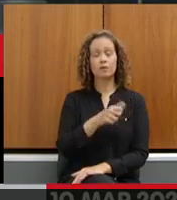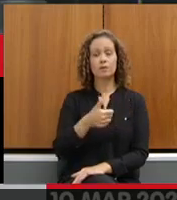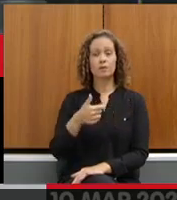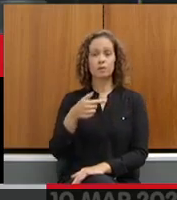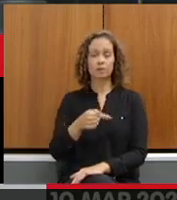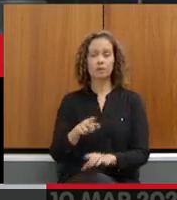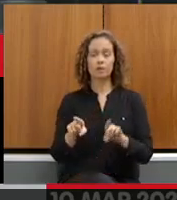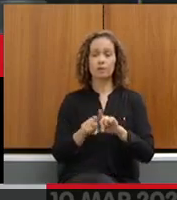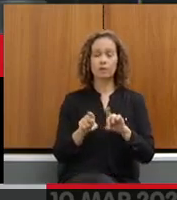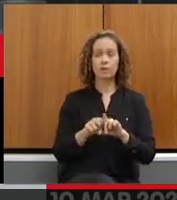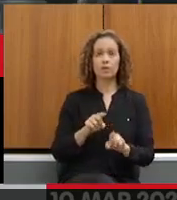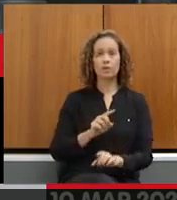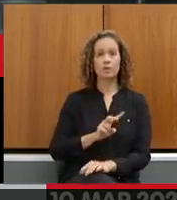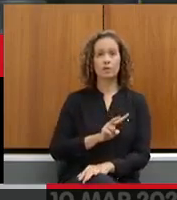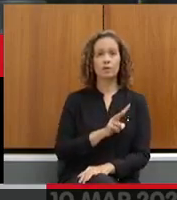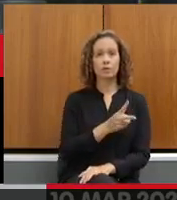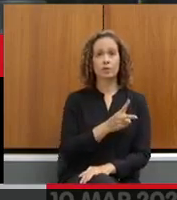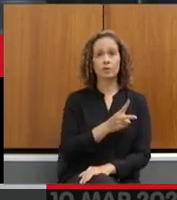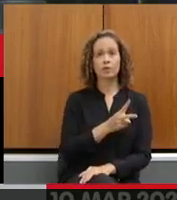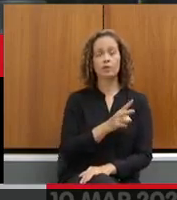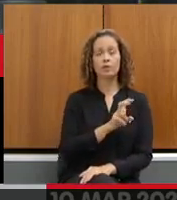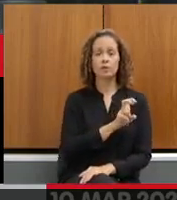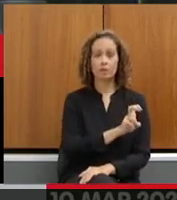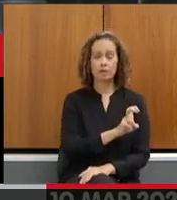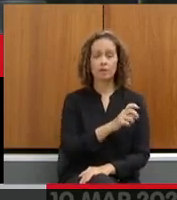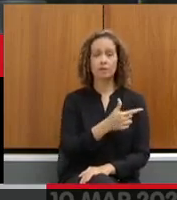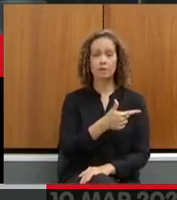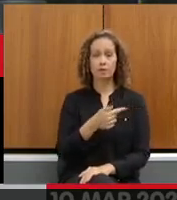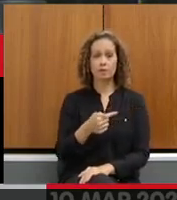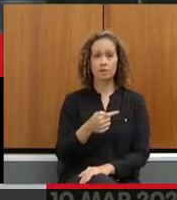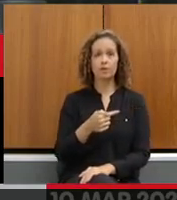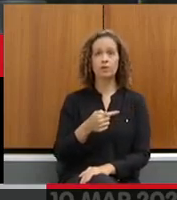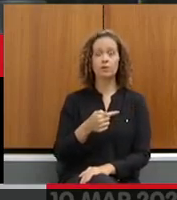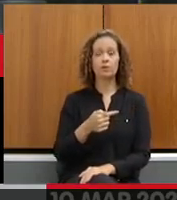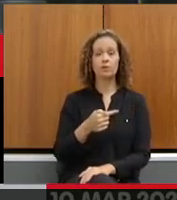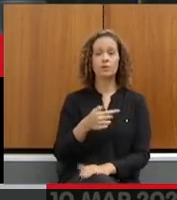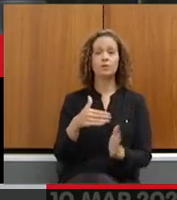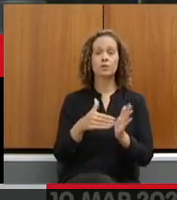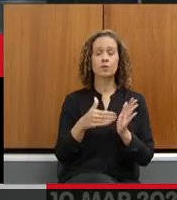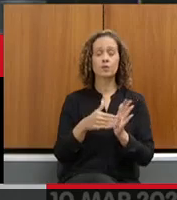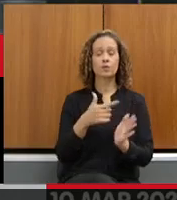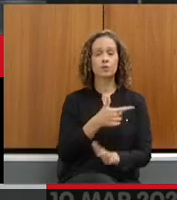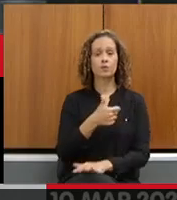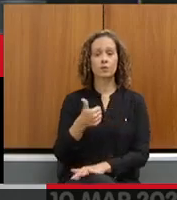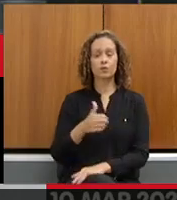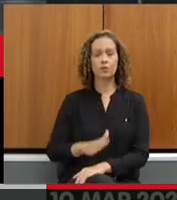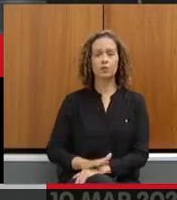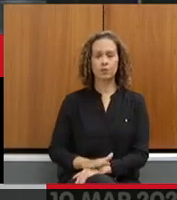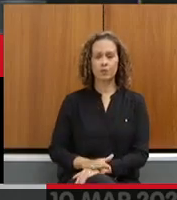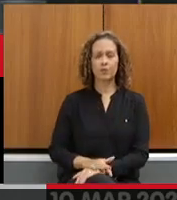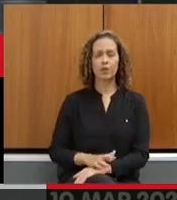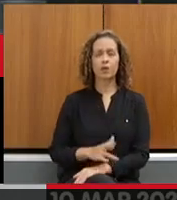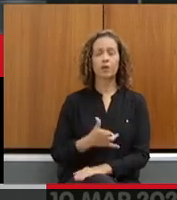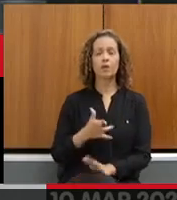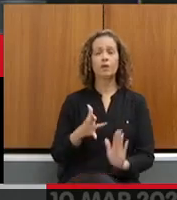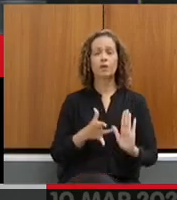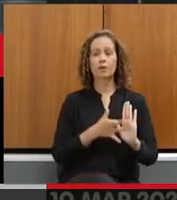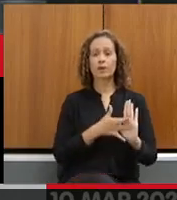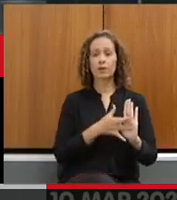23 A 2.500 tem 27 2021 requerimentos números